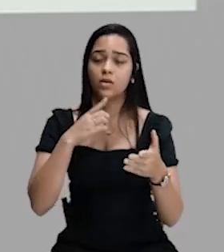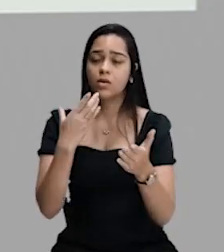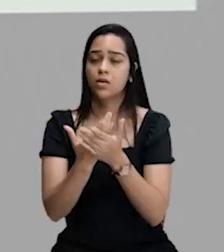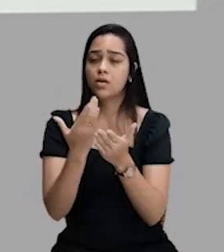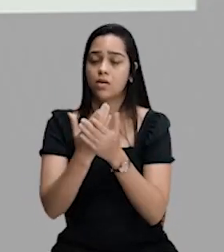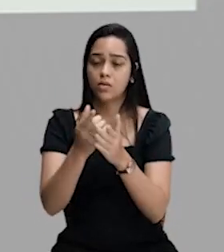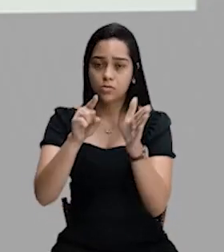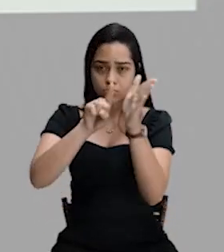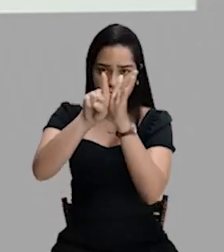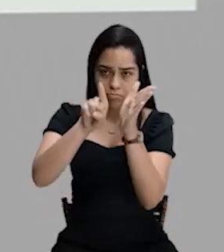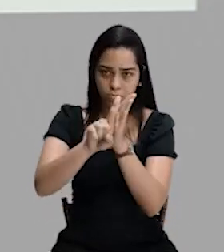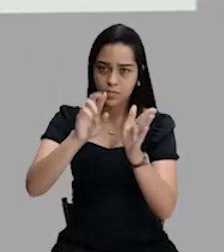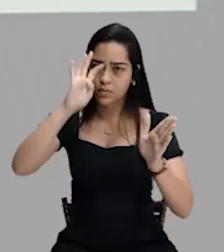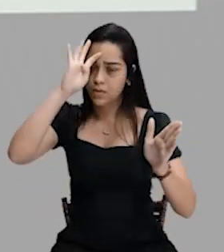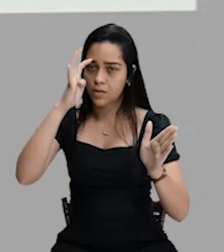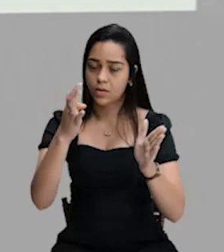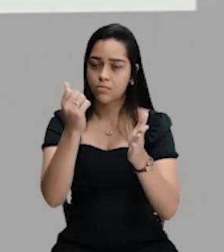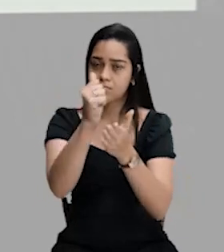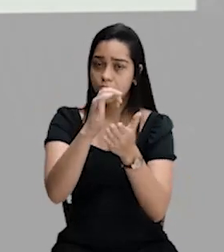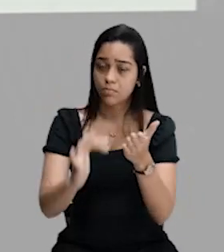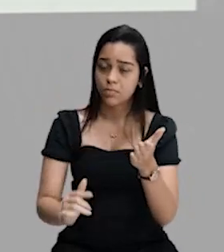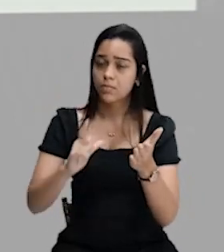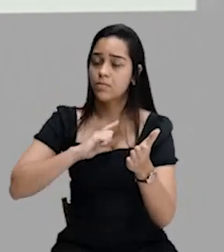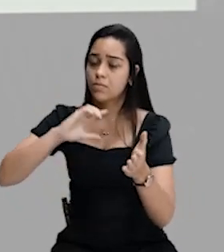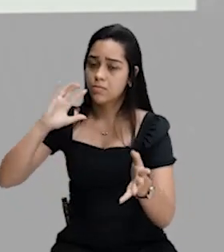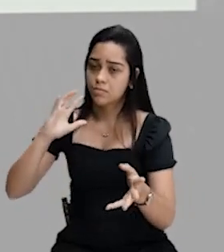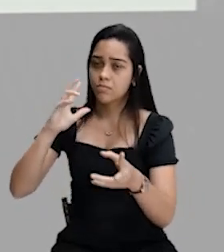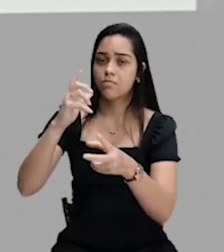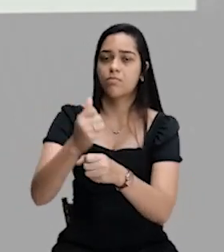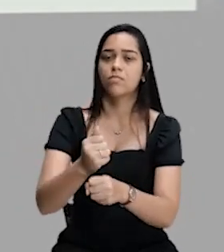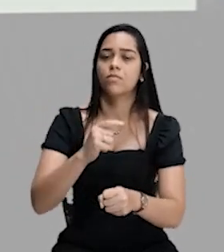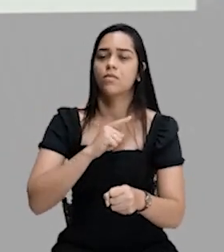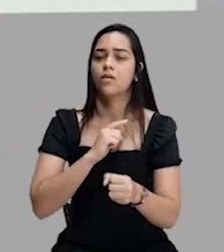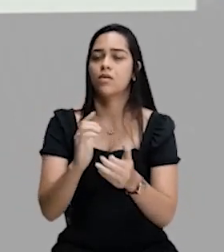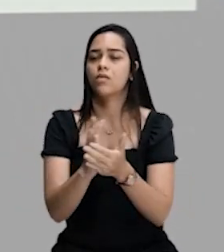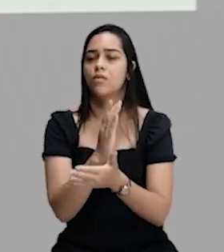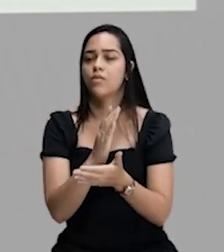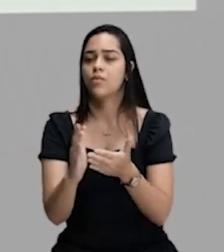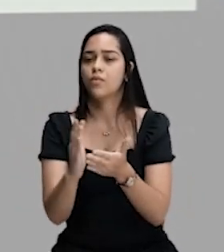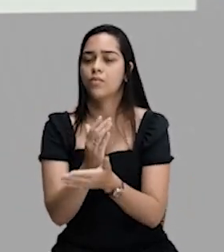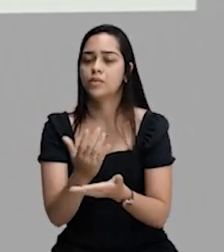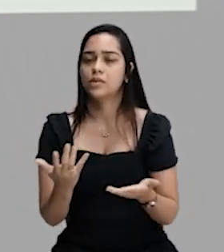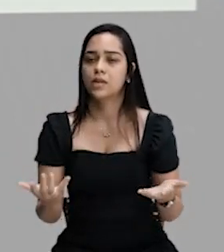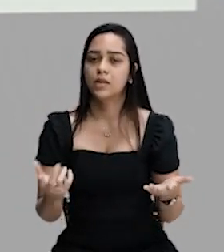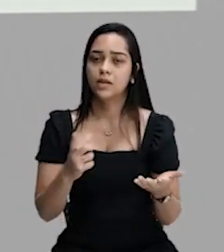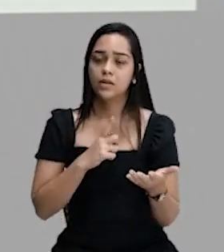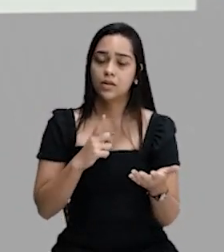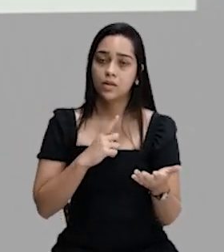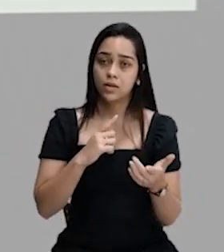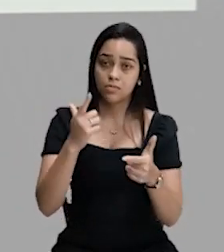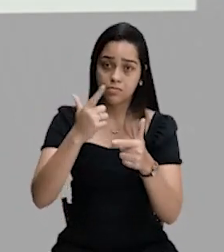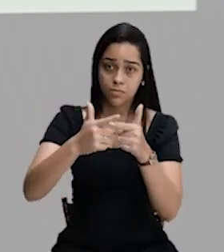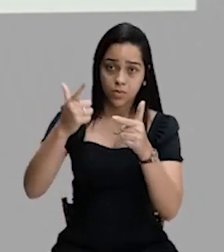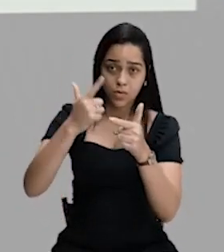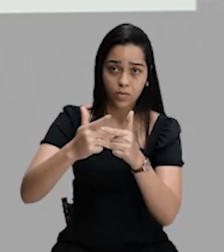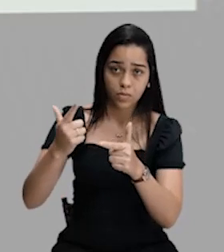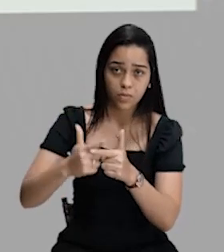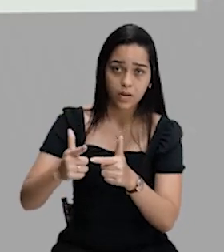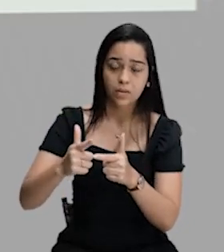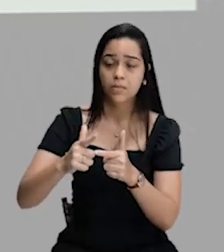aula de exercício tá vamos aqui recapitular fazer algumas algumas alguns problemas